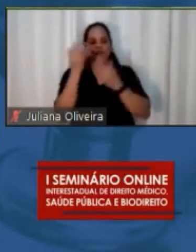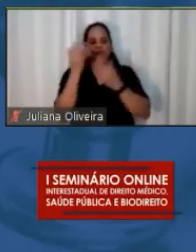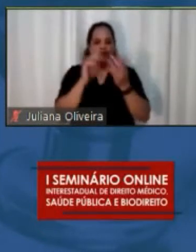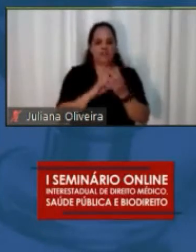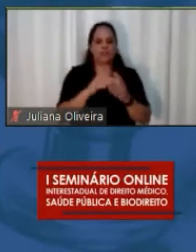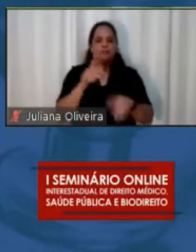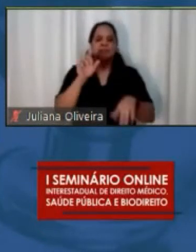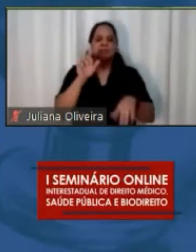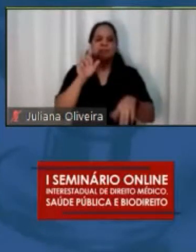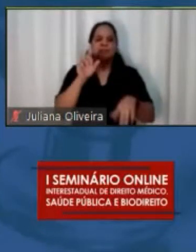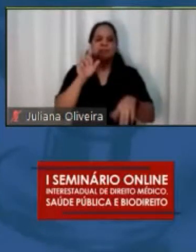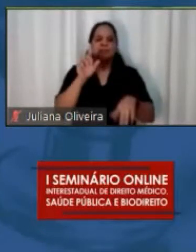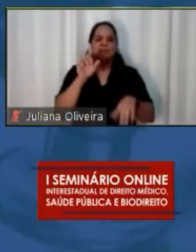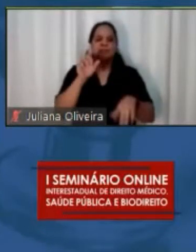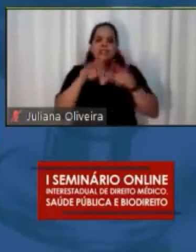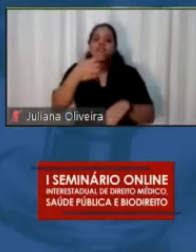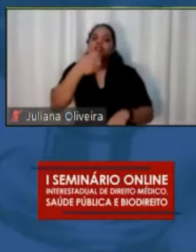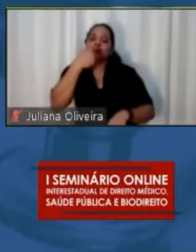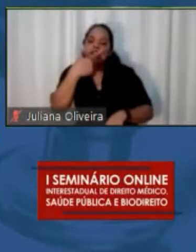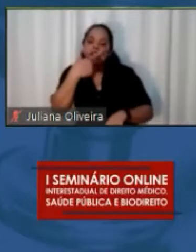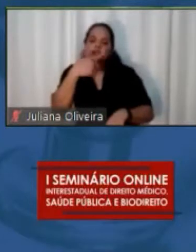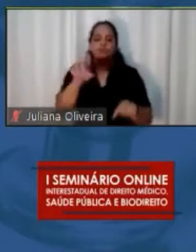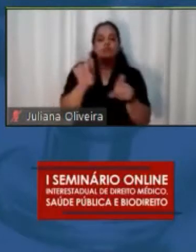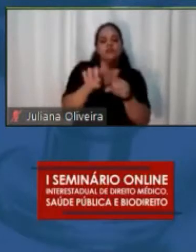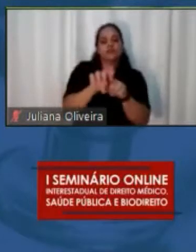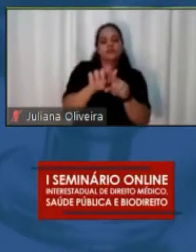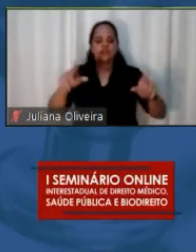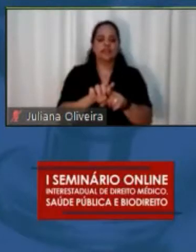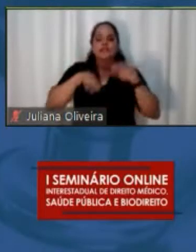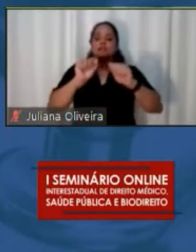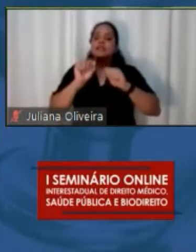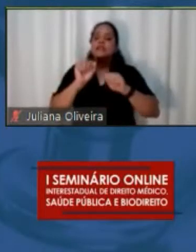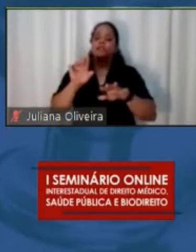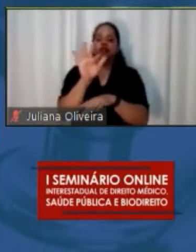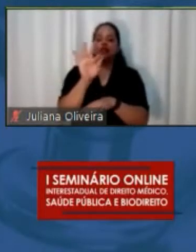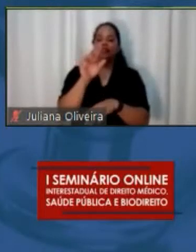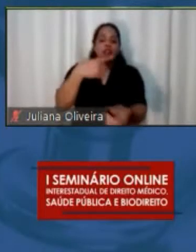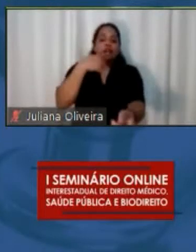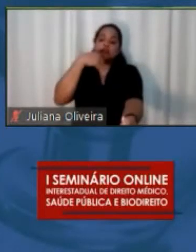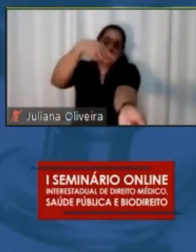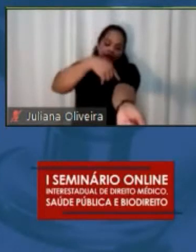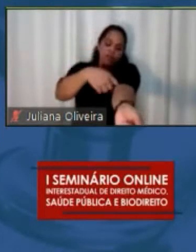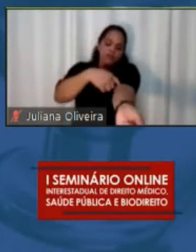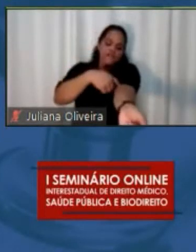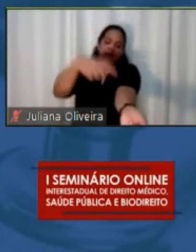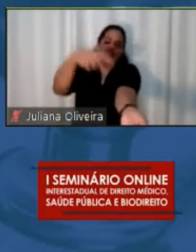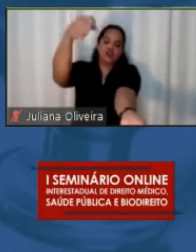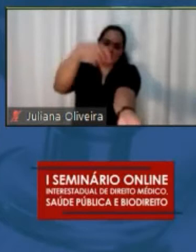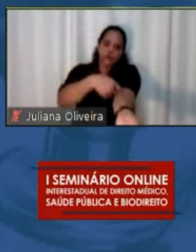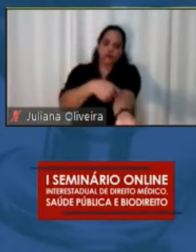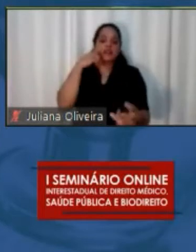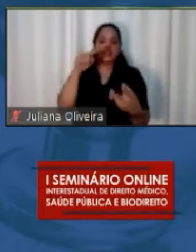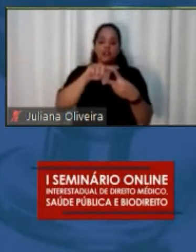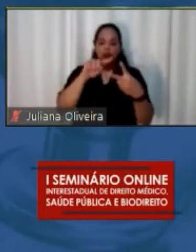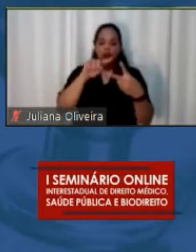nós utilizamos ele em forma venosa, por via venosa. Aqui nós temos duas apresentações, não temos nenhuma relação